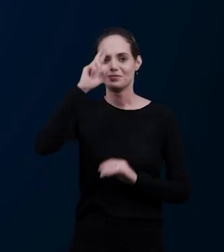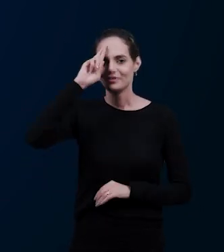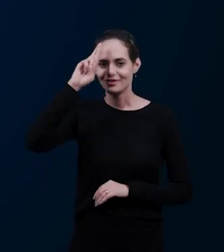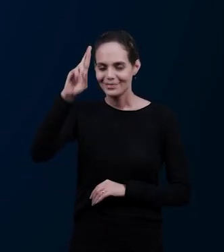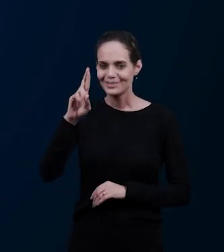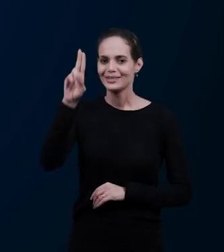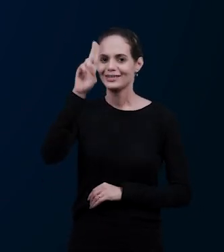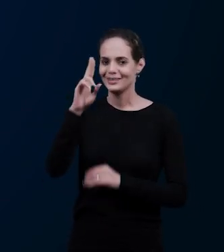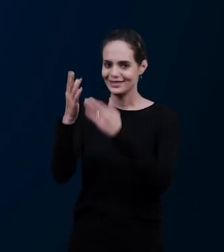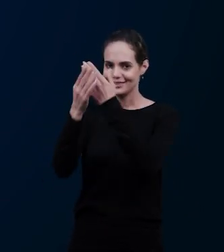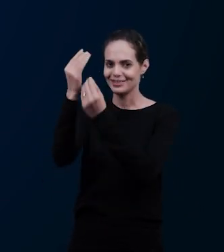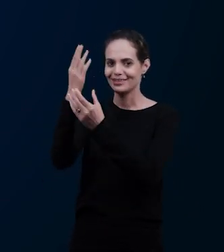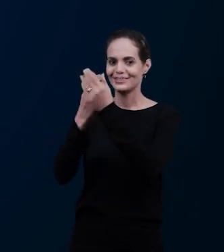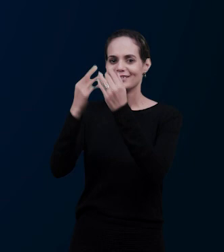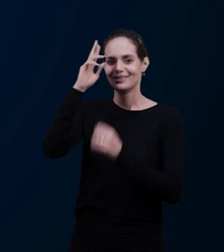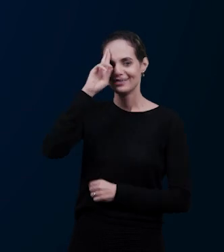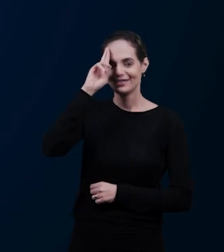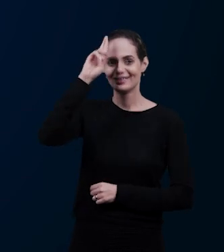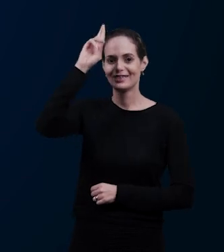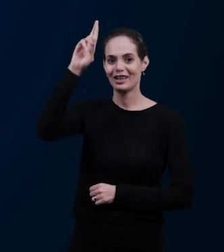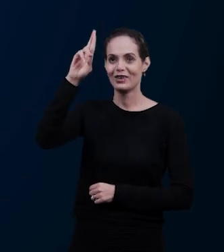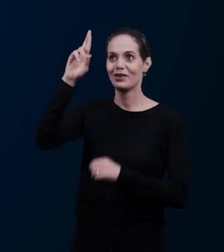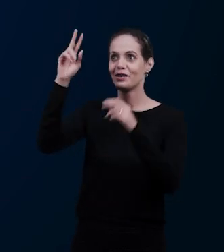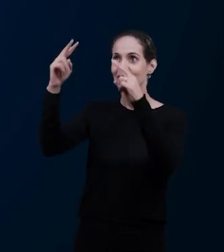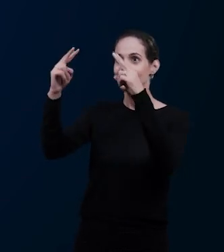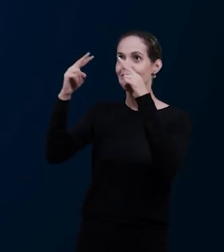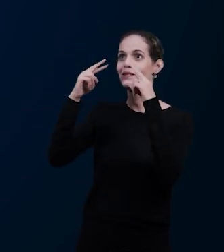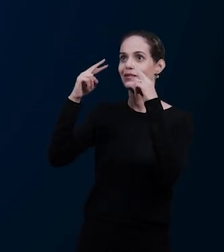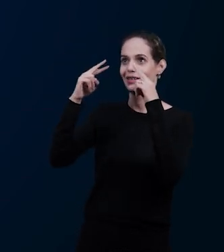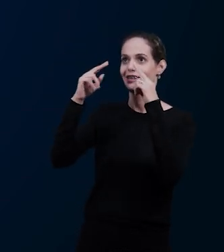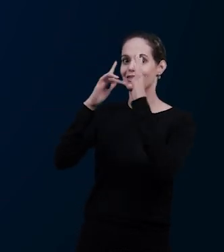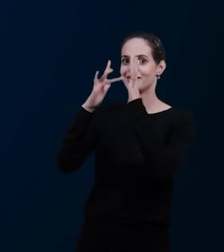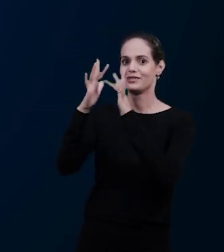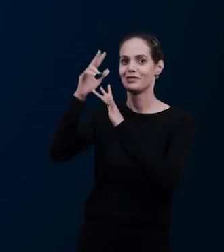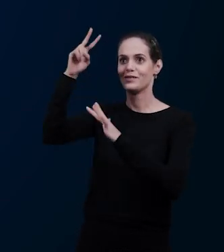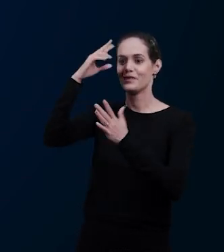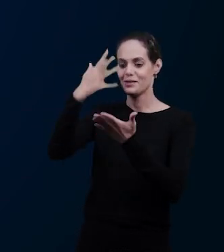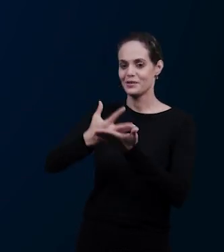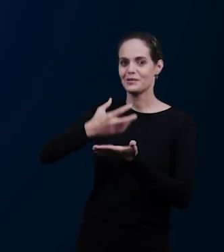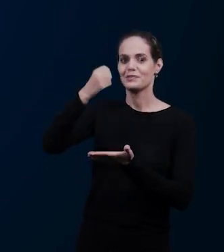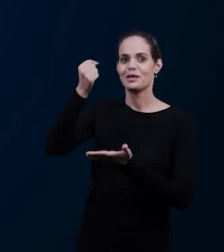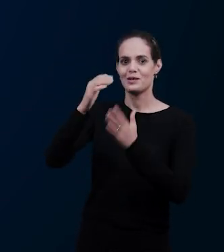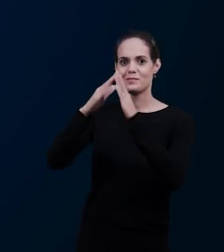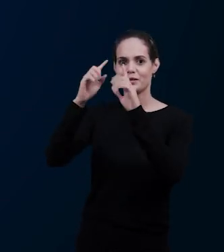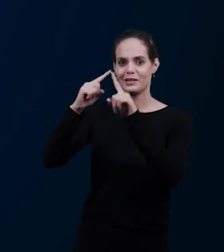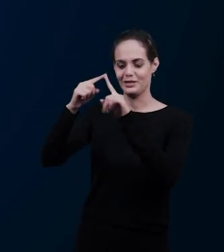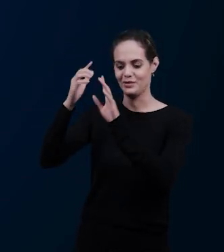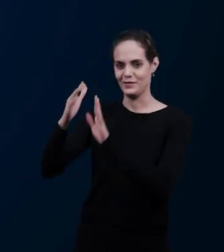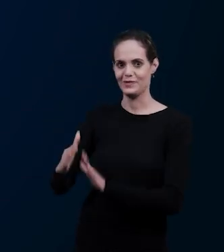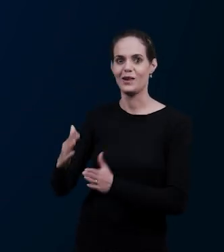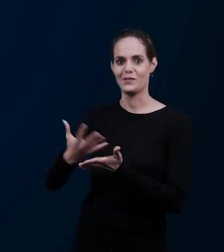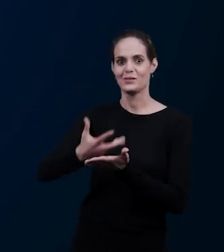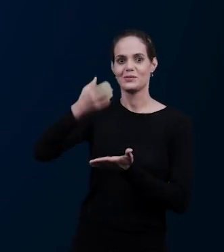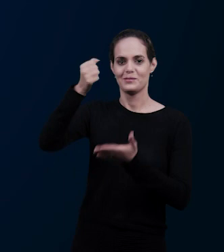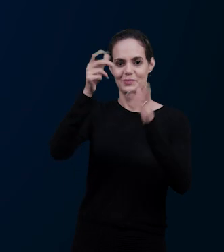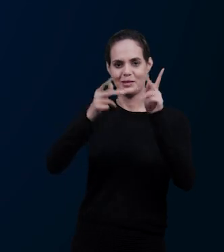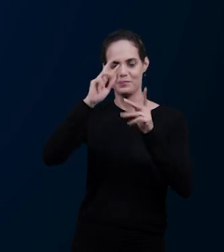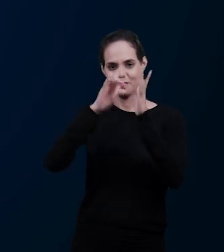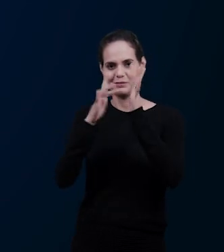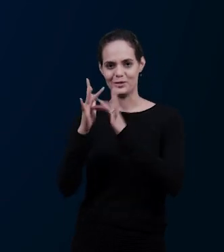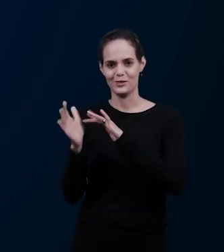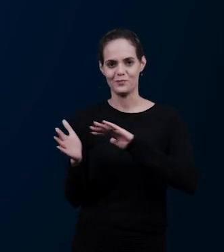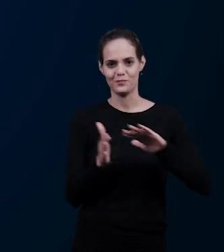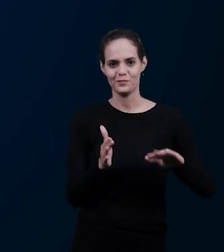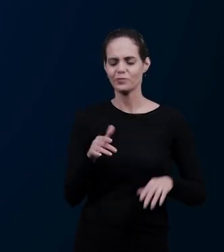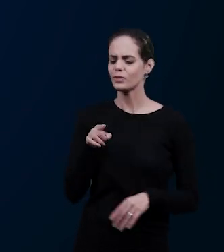ser selada pelo Senhor, ser um instrumento em suas mãos e ser identificada quando Jesus voltar para buscar a igreja fiel.